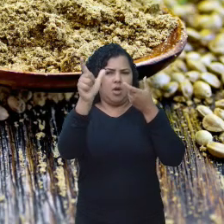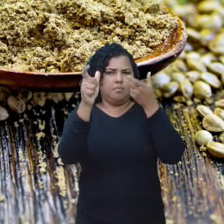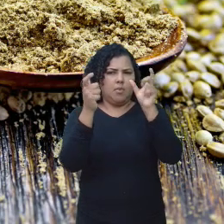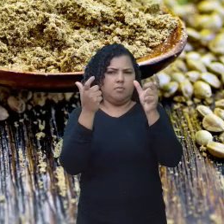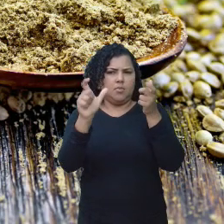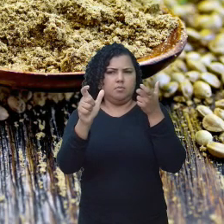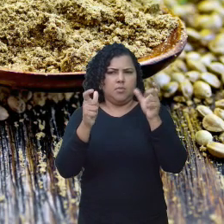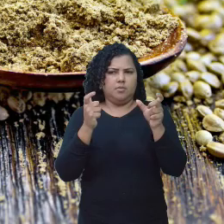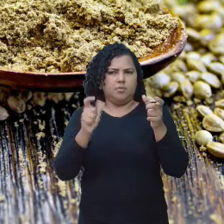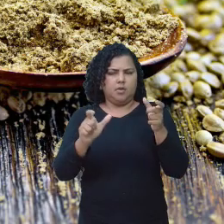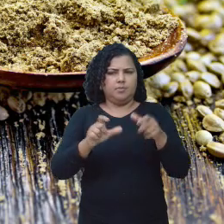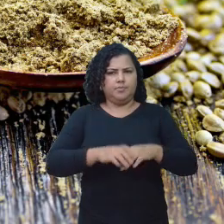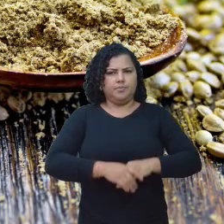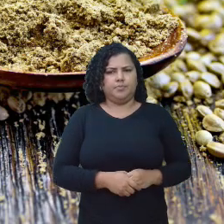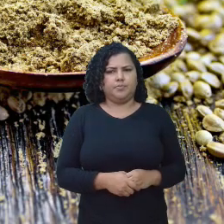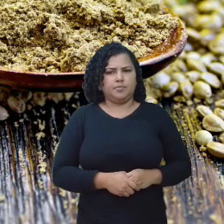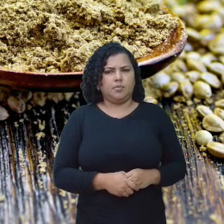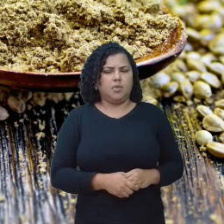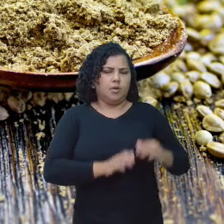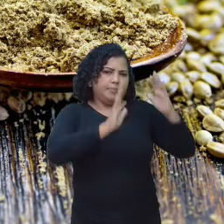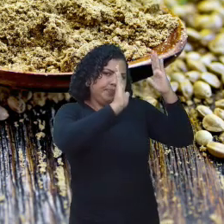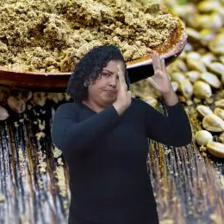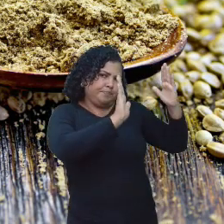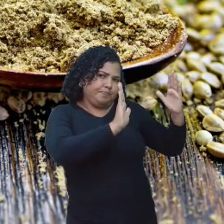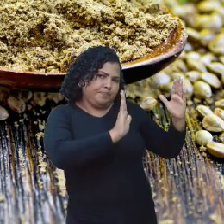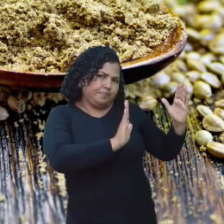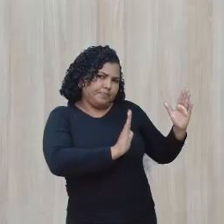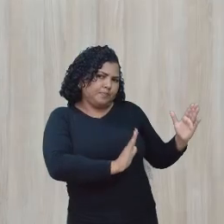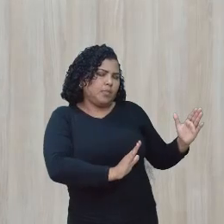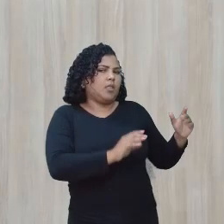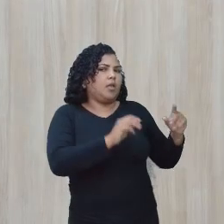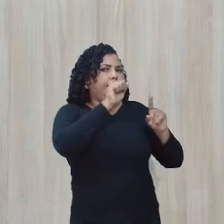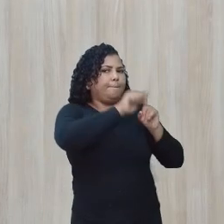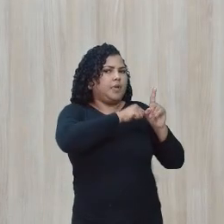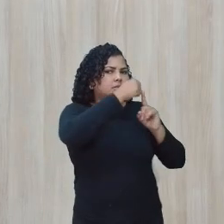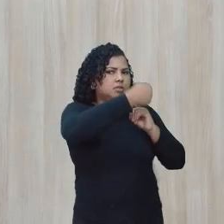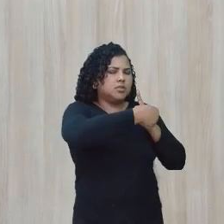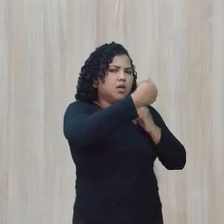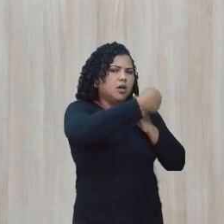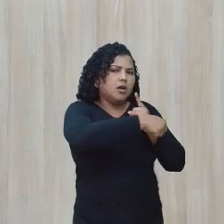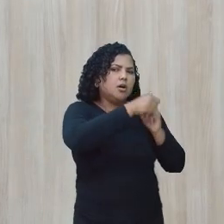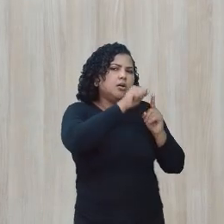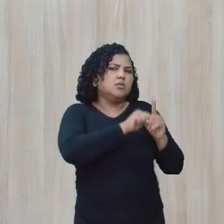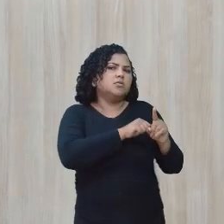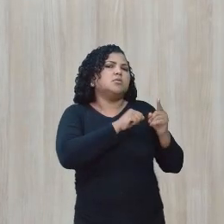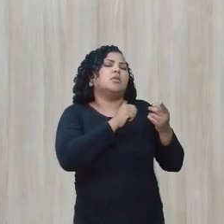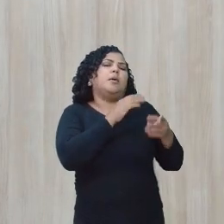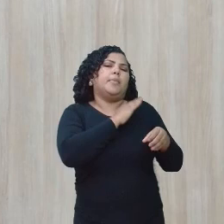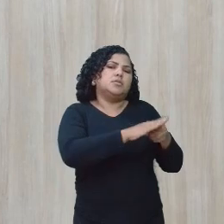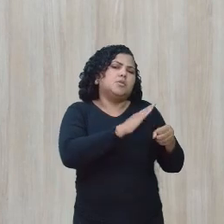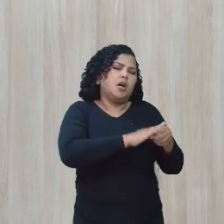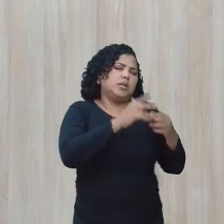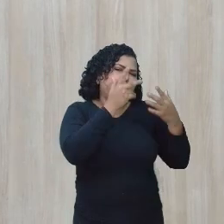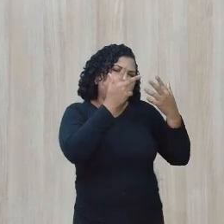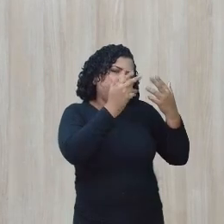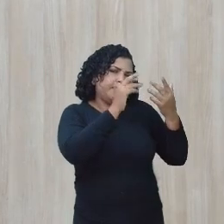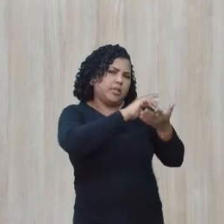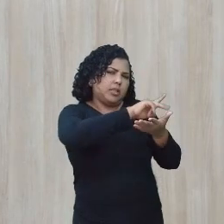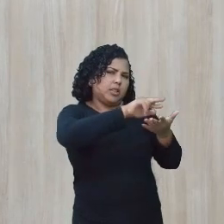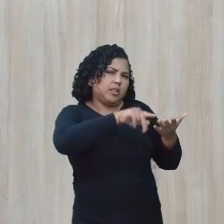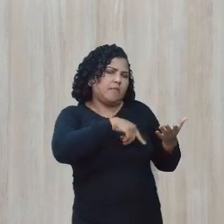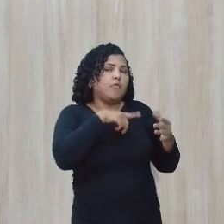temos aqui, ó, perceba que todos esses elementos aqui, que temos aqui, banana, vegetais, batata, etc., você consegue de fato